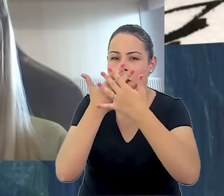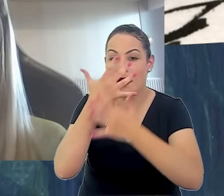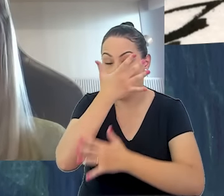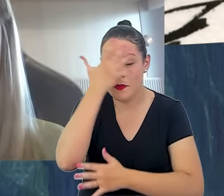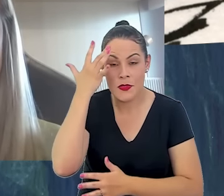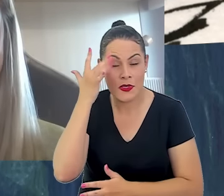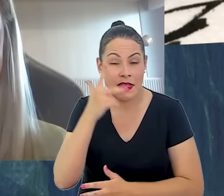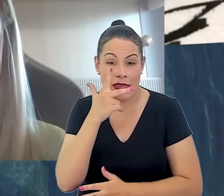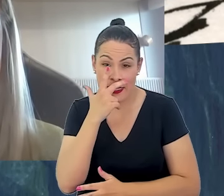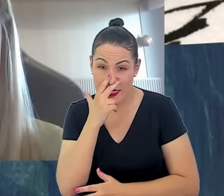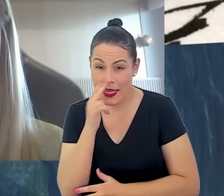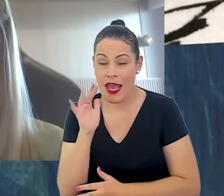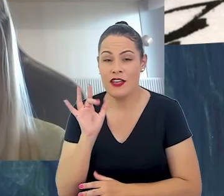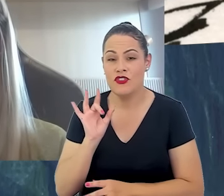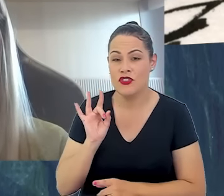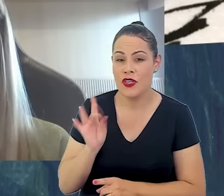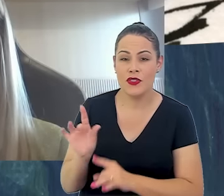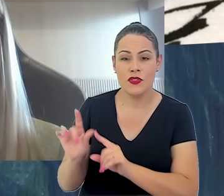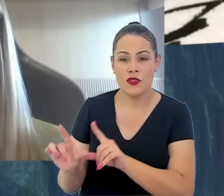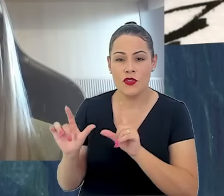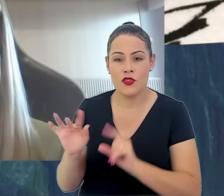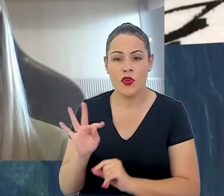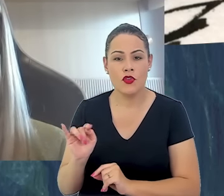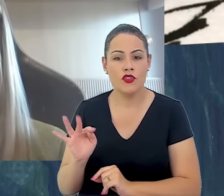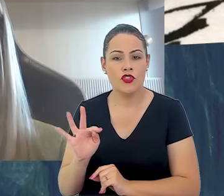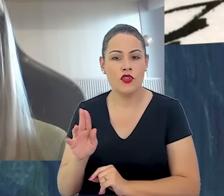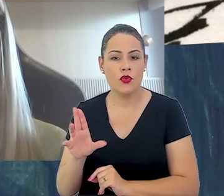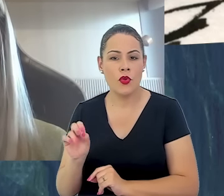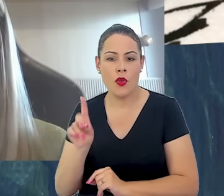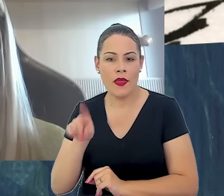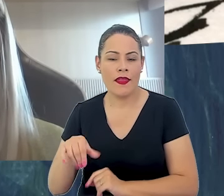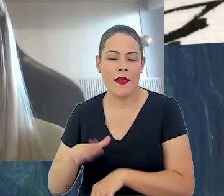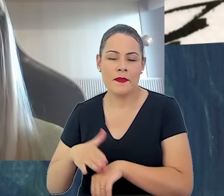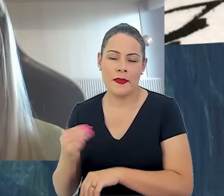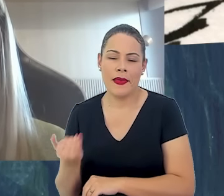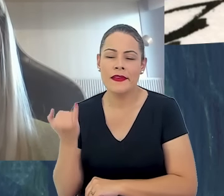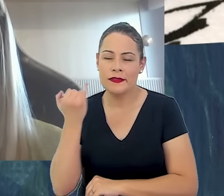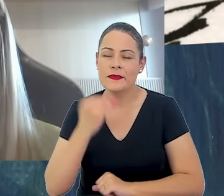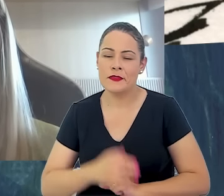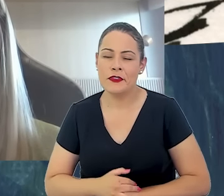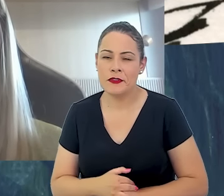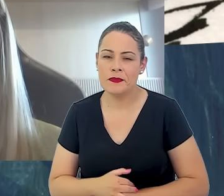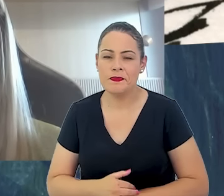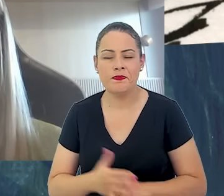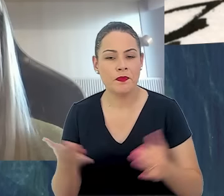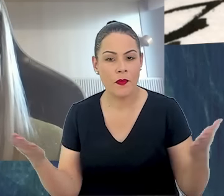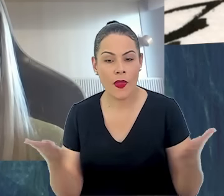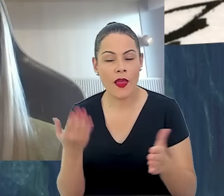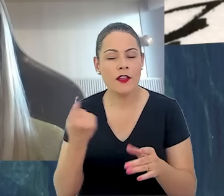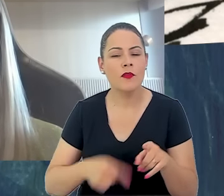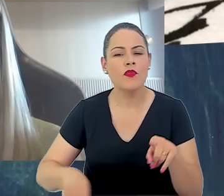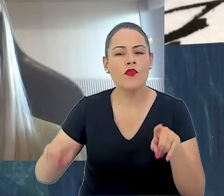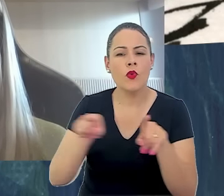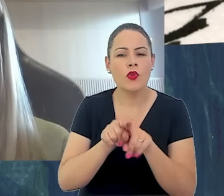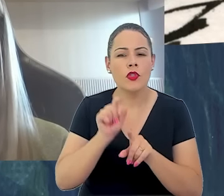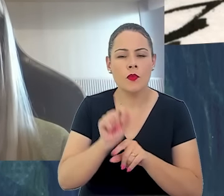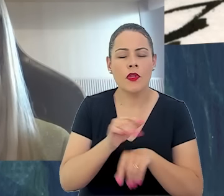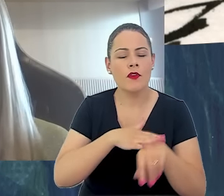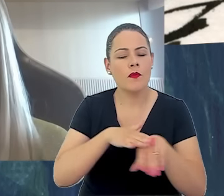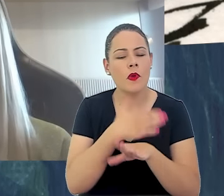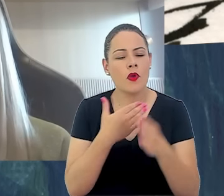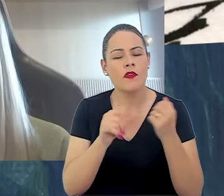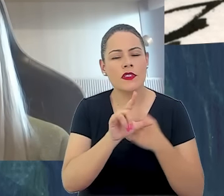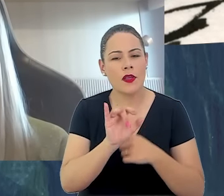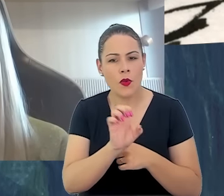de quem não, quem acha que só o título, o valor do título que importa. Agora, voltando